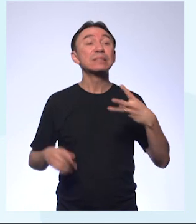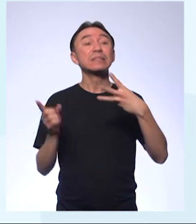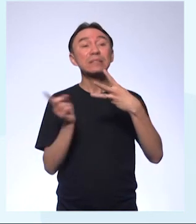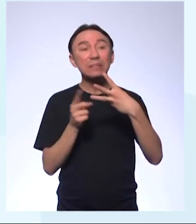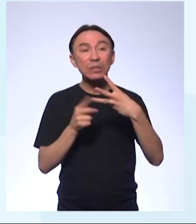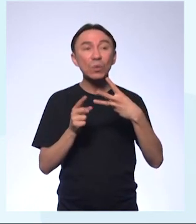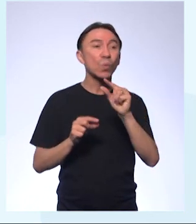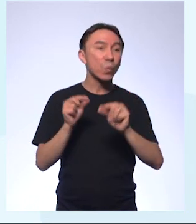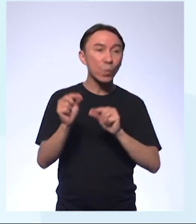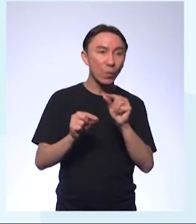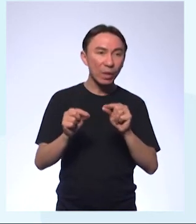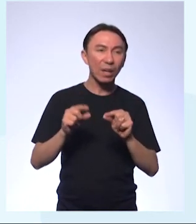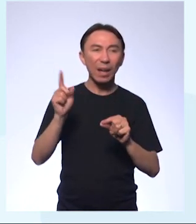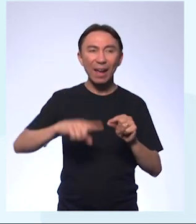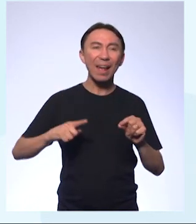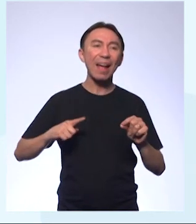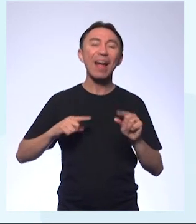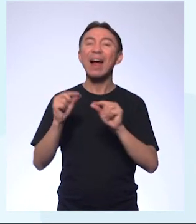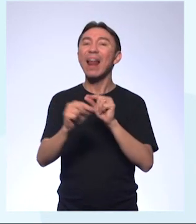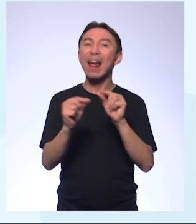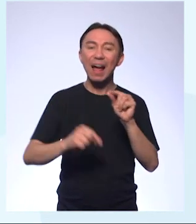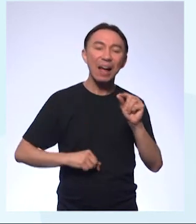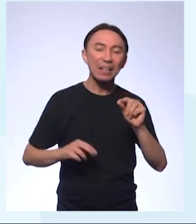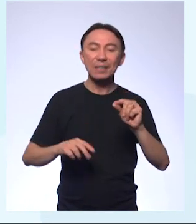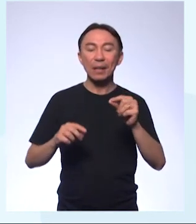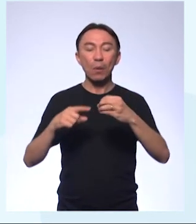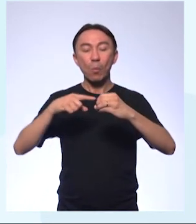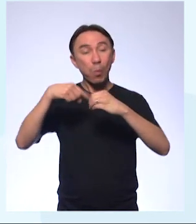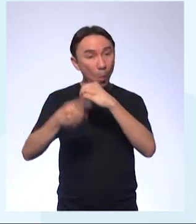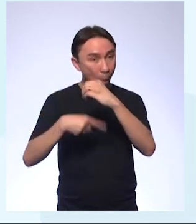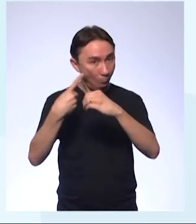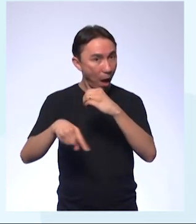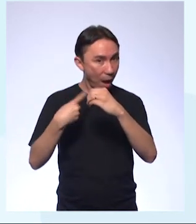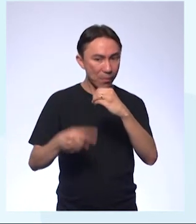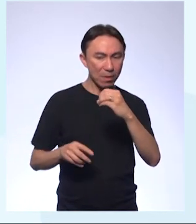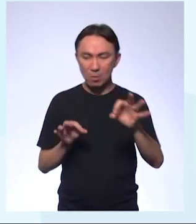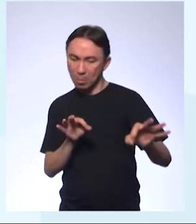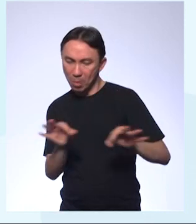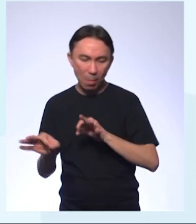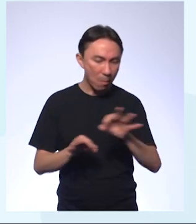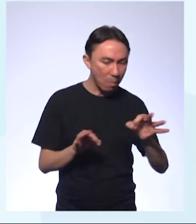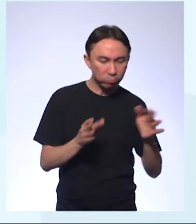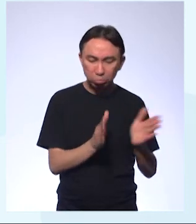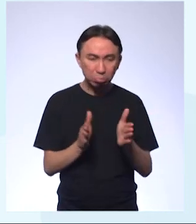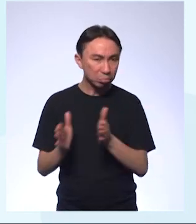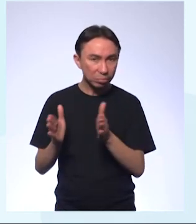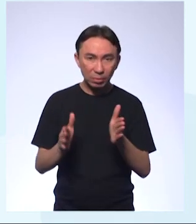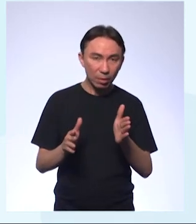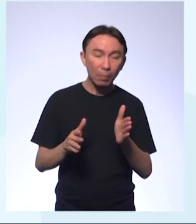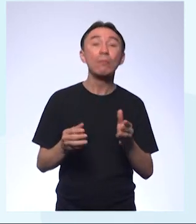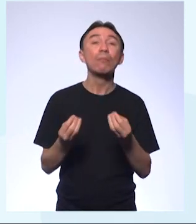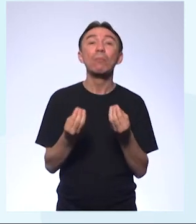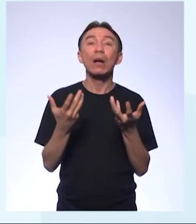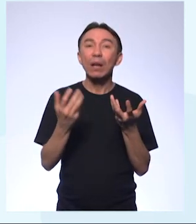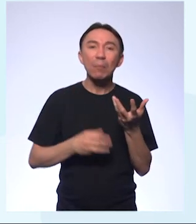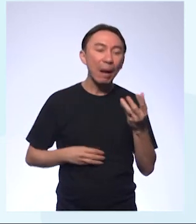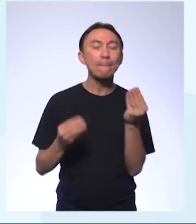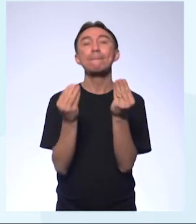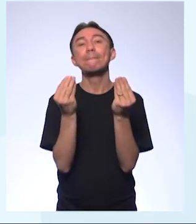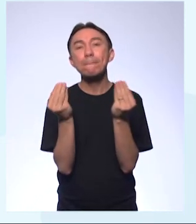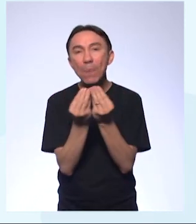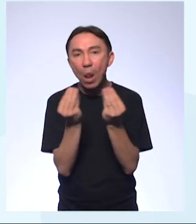diferenciava os elementos. Então, a gente está falando das ideias desses cientistas, tá? Por isso que, para ele, o que diferenciavam os átomos